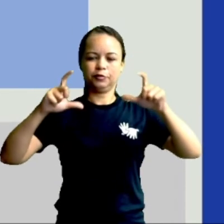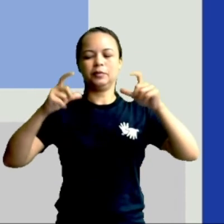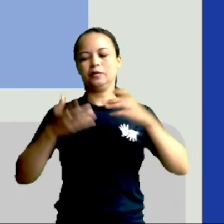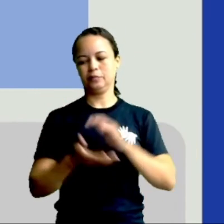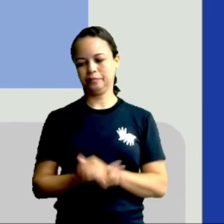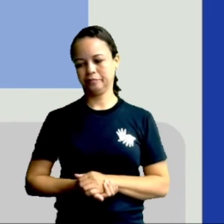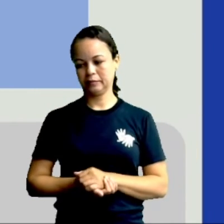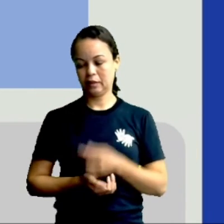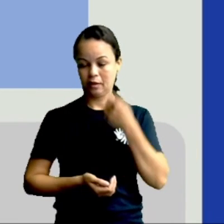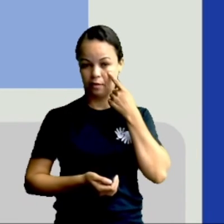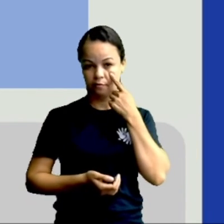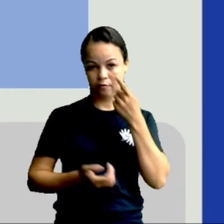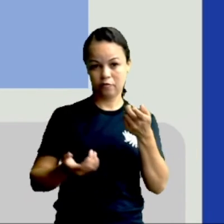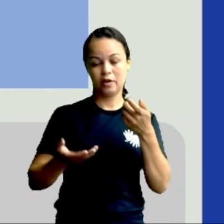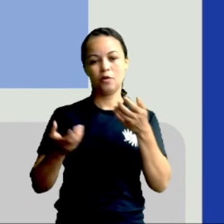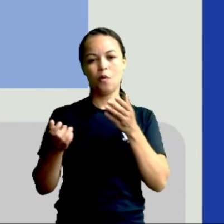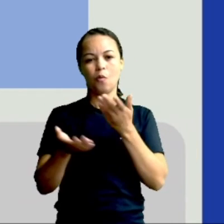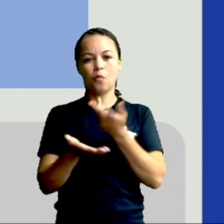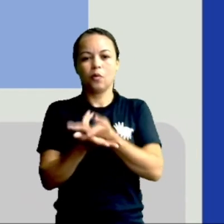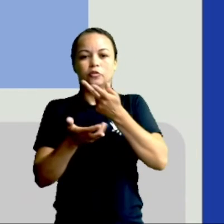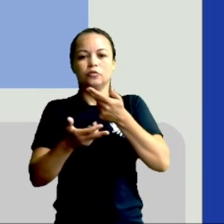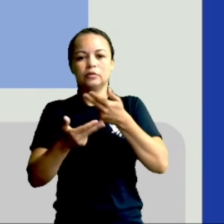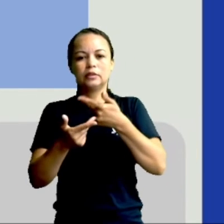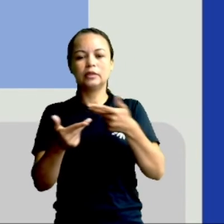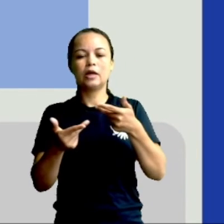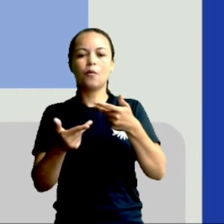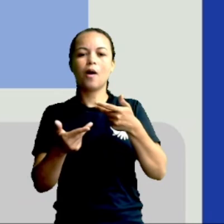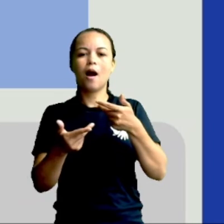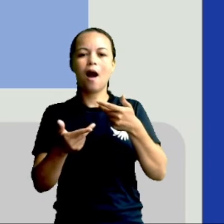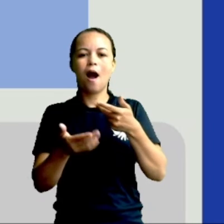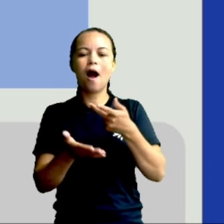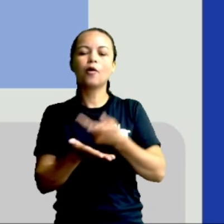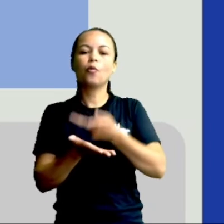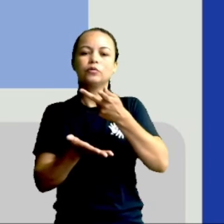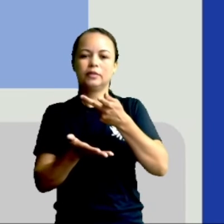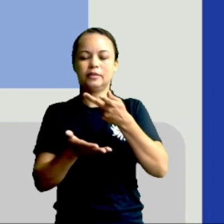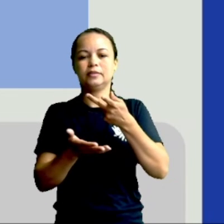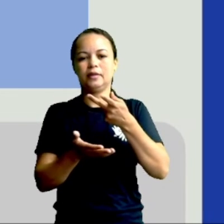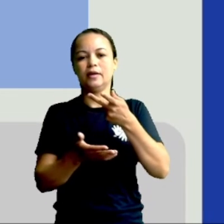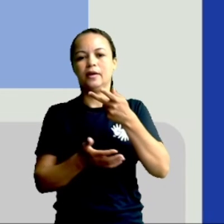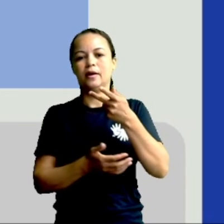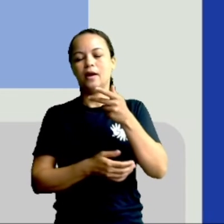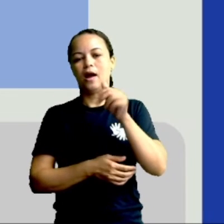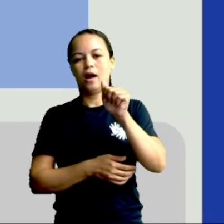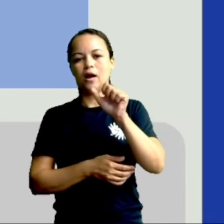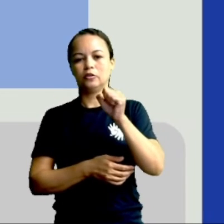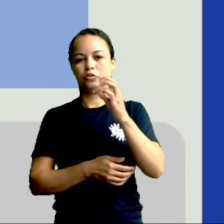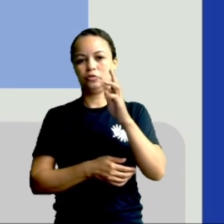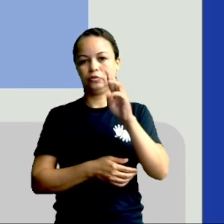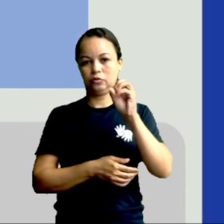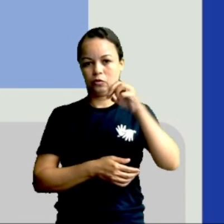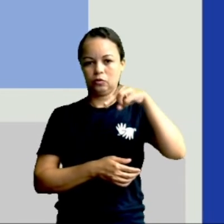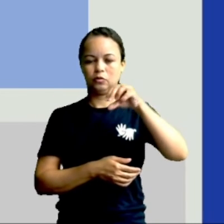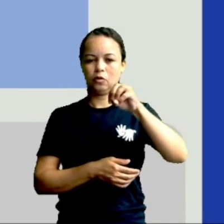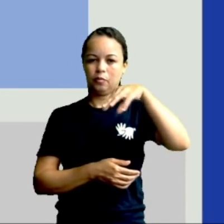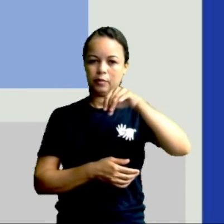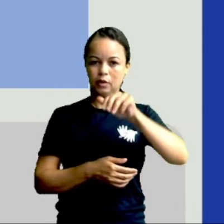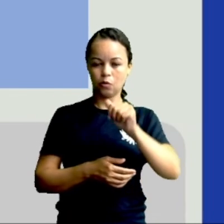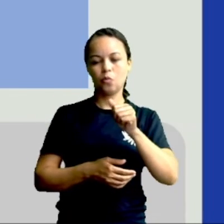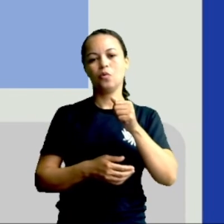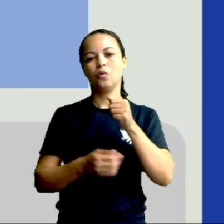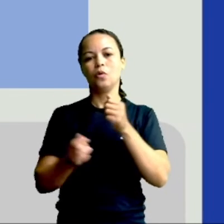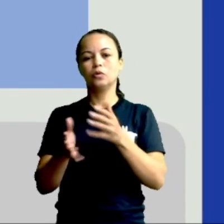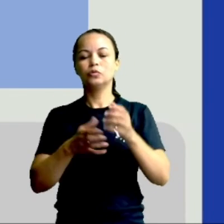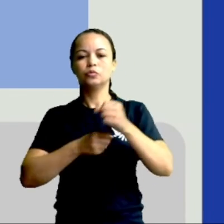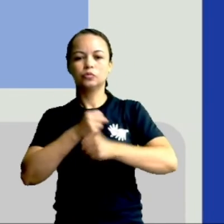né, alguns principais eventos que irão acontecer, eventos astronômicos que irão acontecer em 2022 no Brasil. E nós